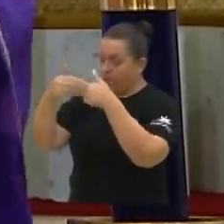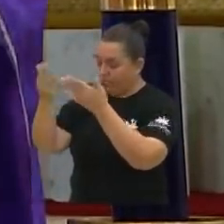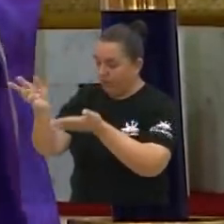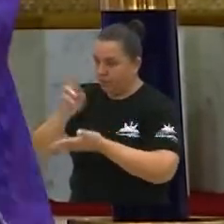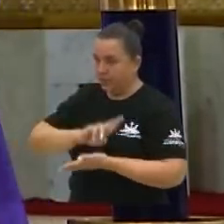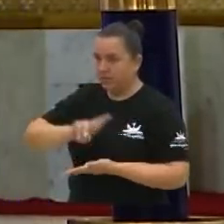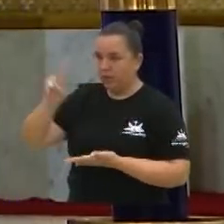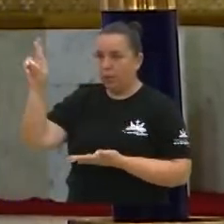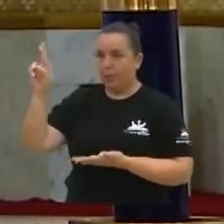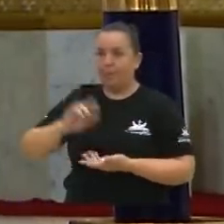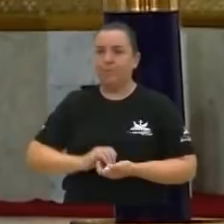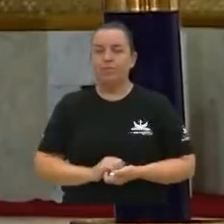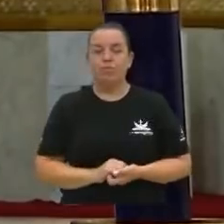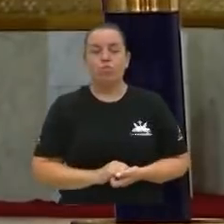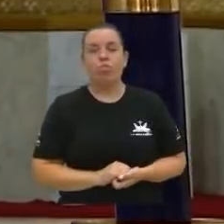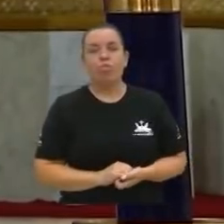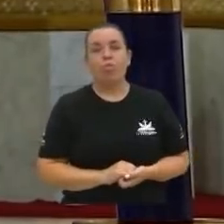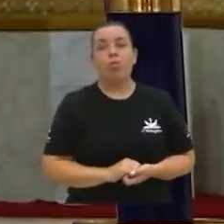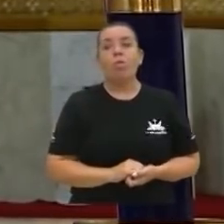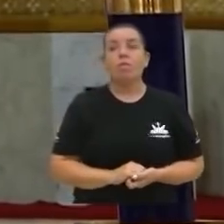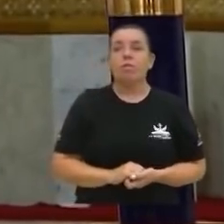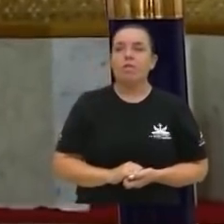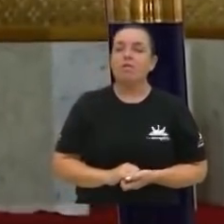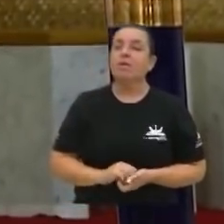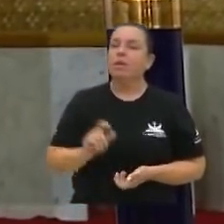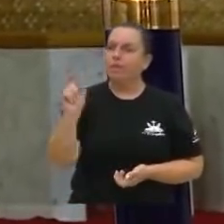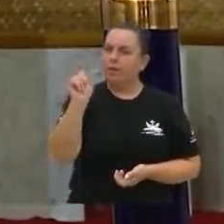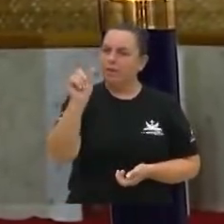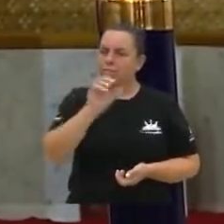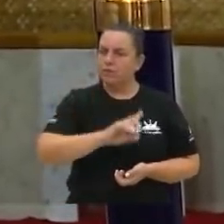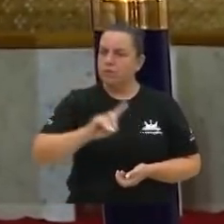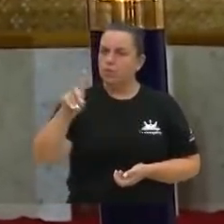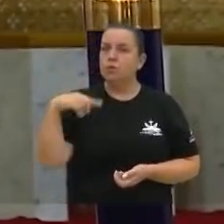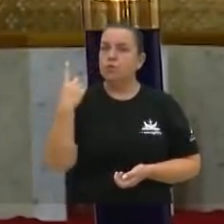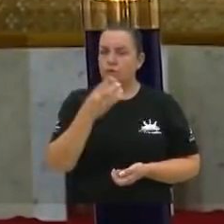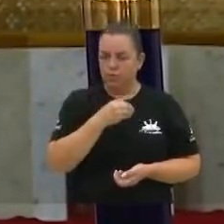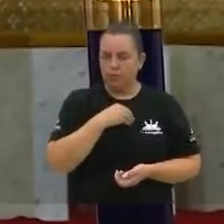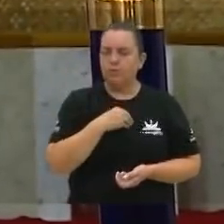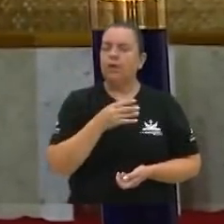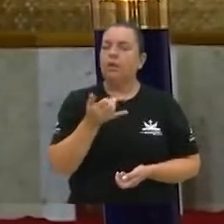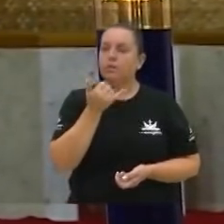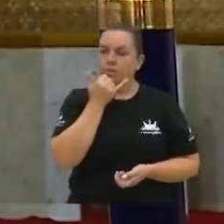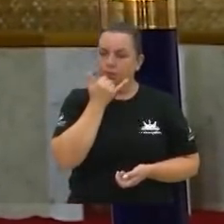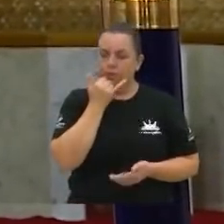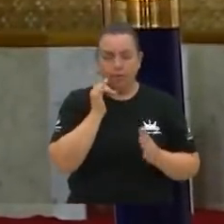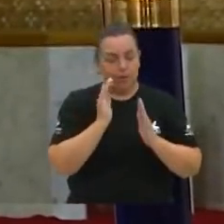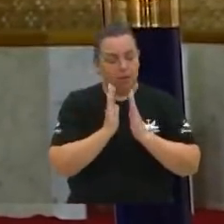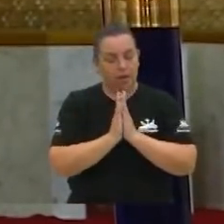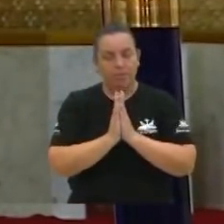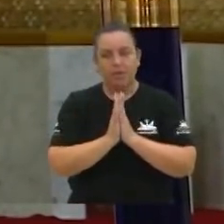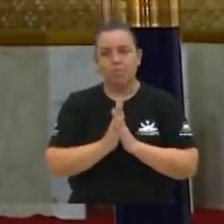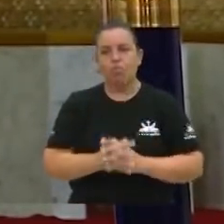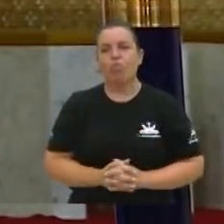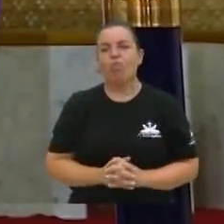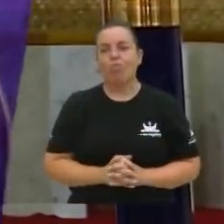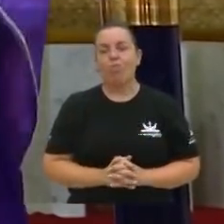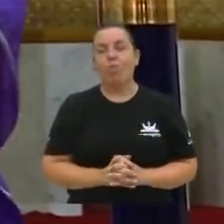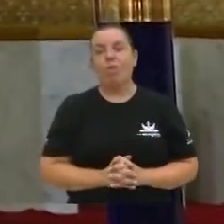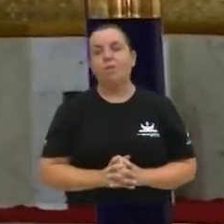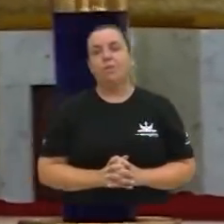a vós Senhor o que a palavra de Deus perdoe os nossos pecados há